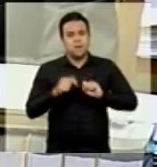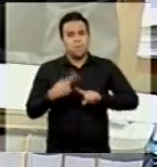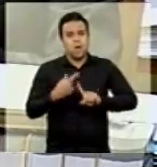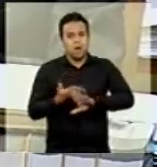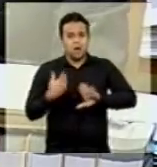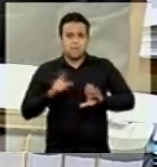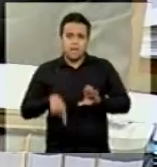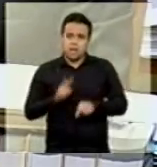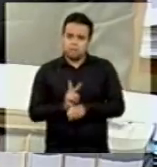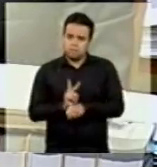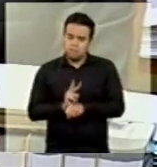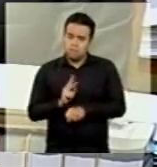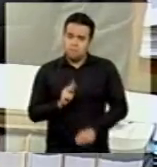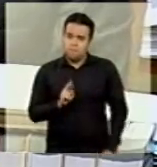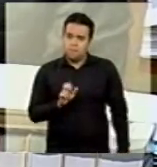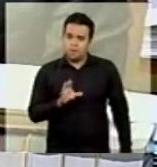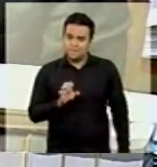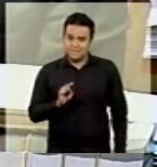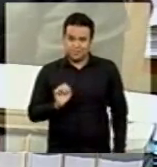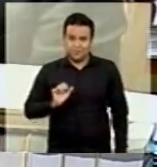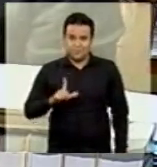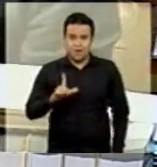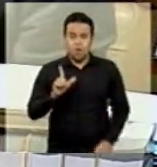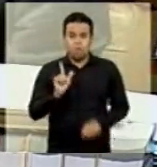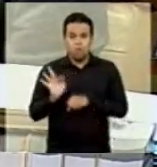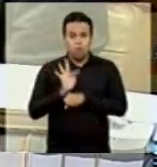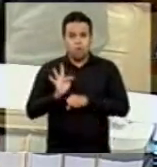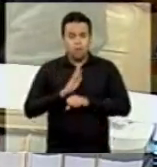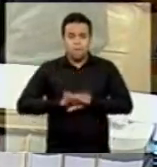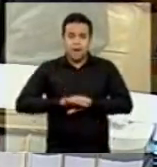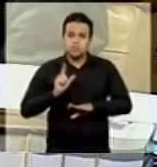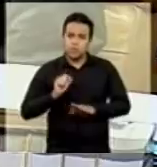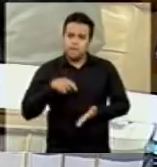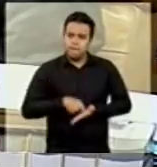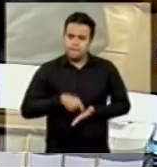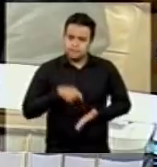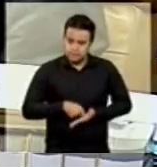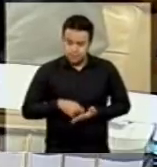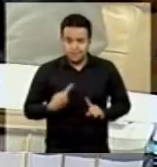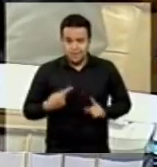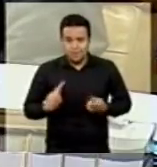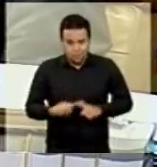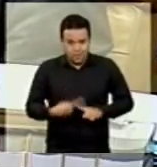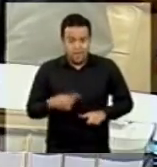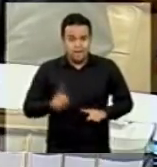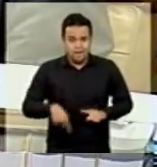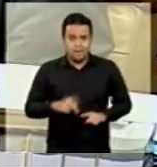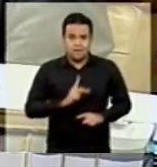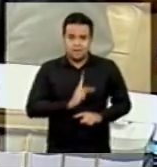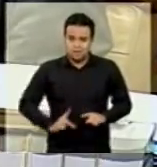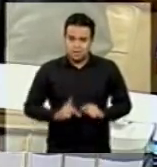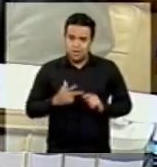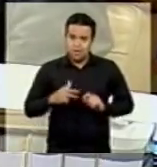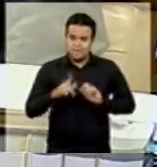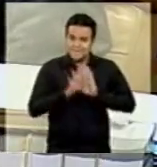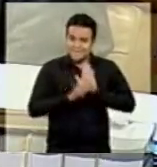da imunidade processual formal, consistente na exigência, que então se achava presente no texto da